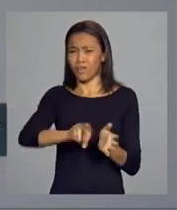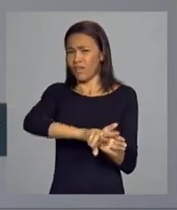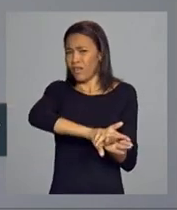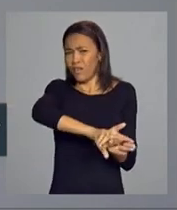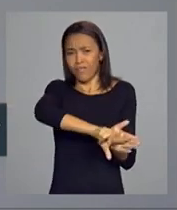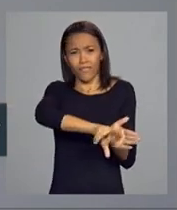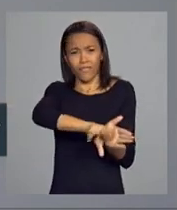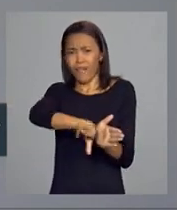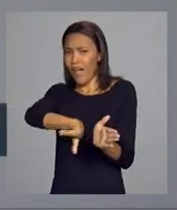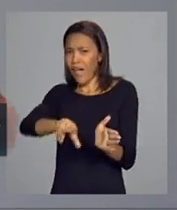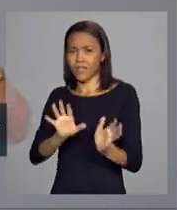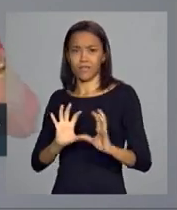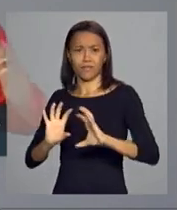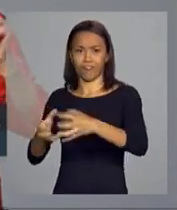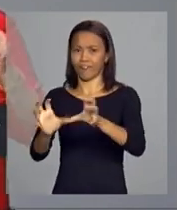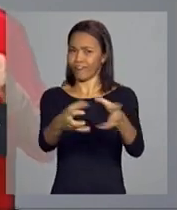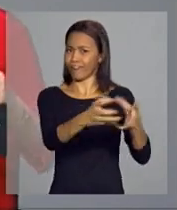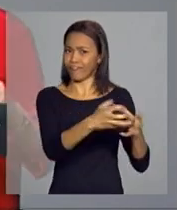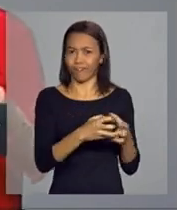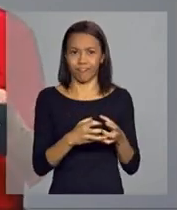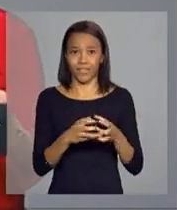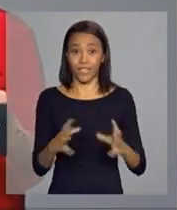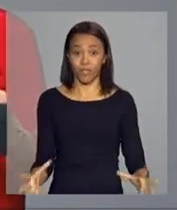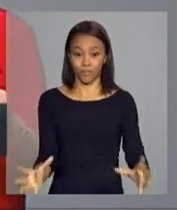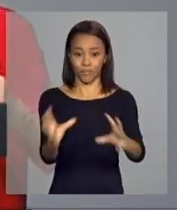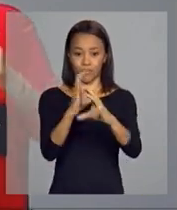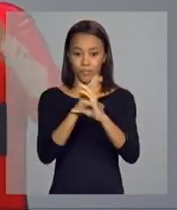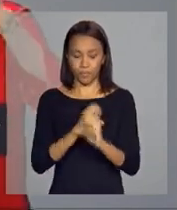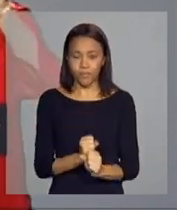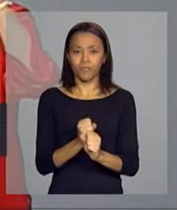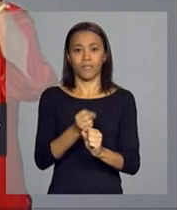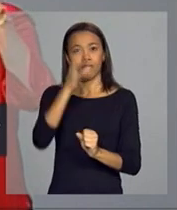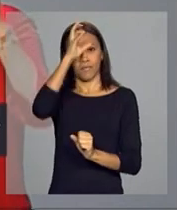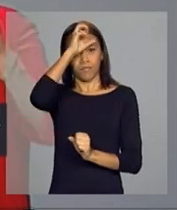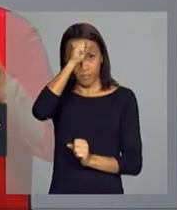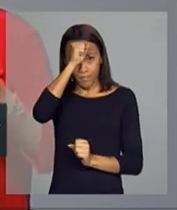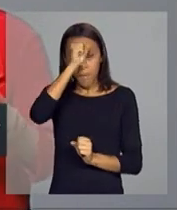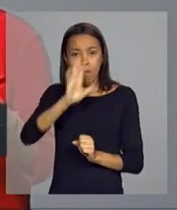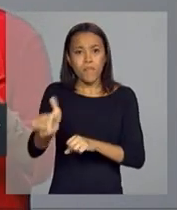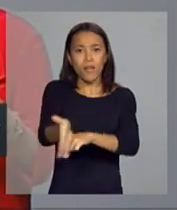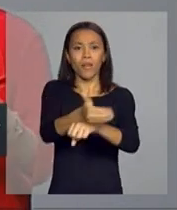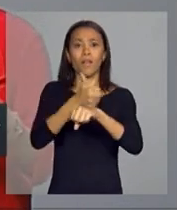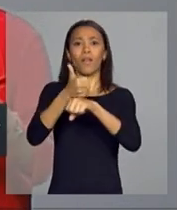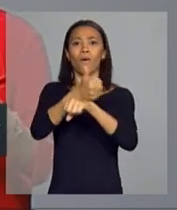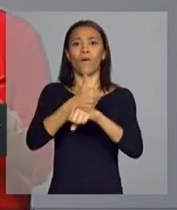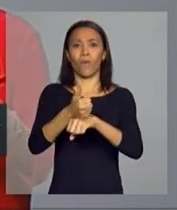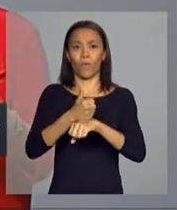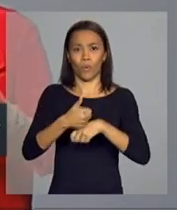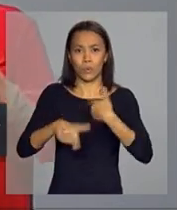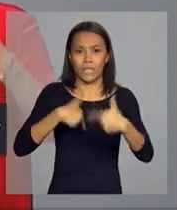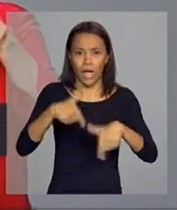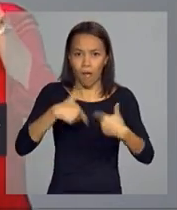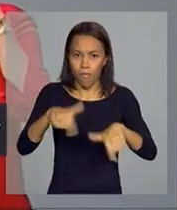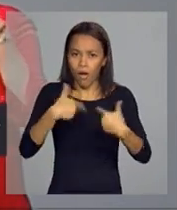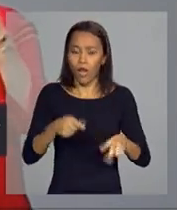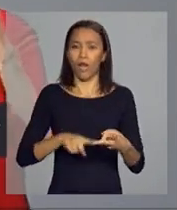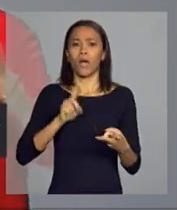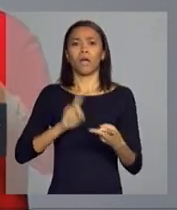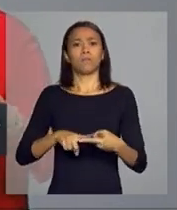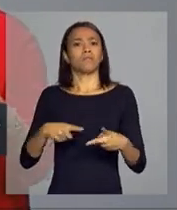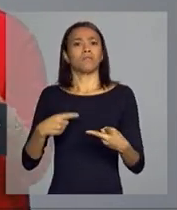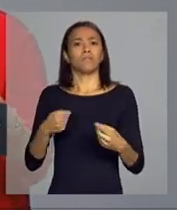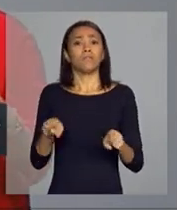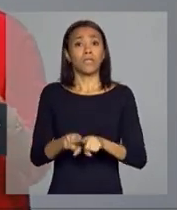diferentes atividades, agreguem valor, melhorem a qualidade do trabalho,